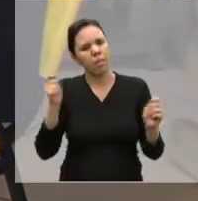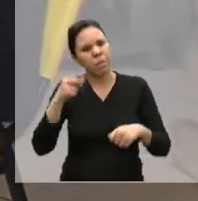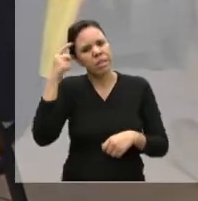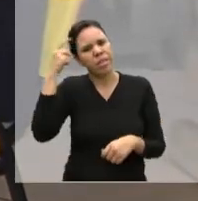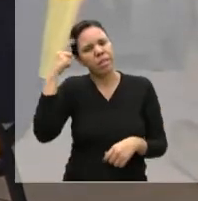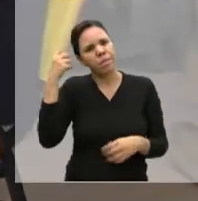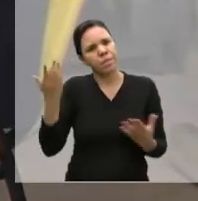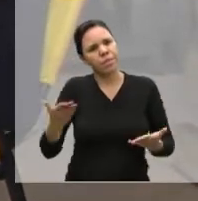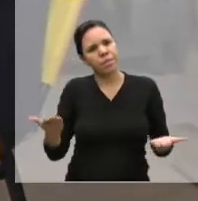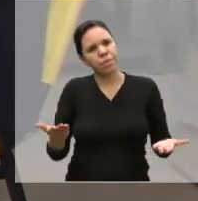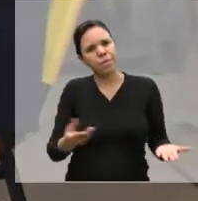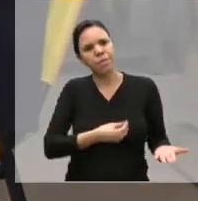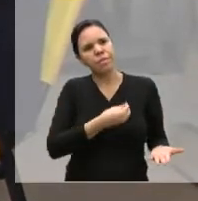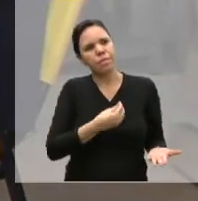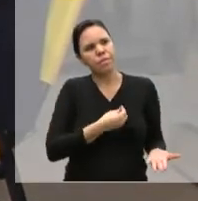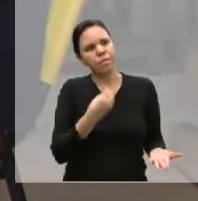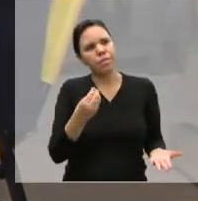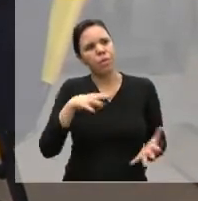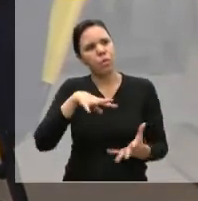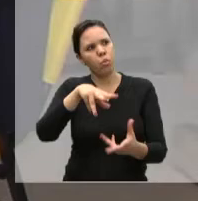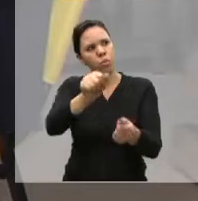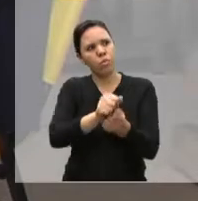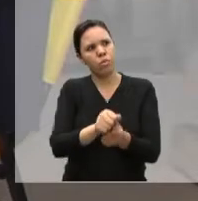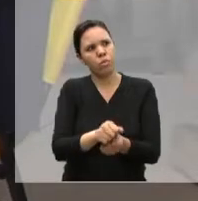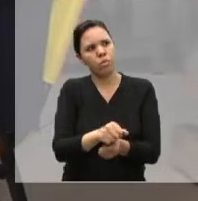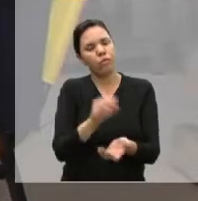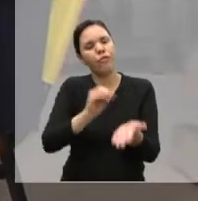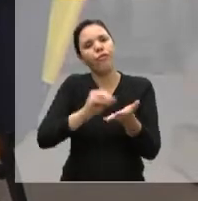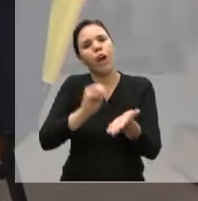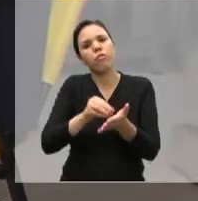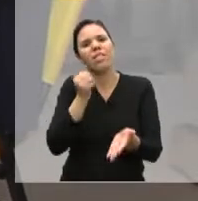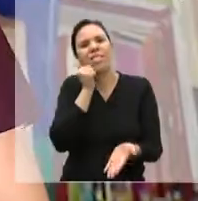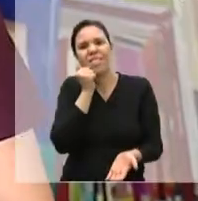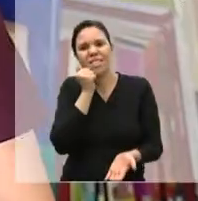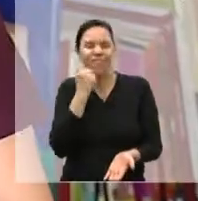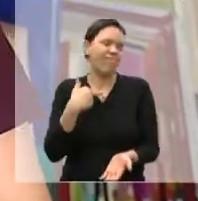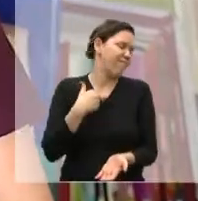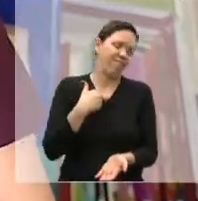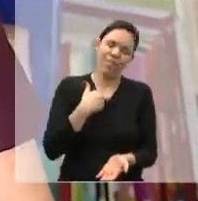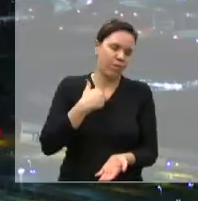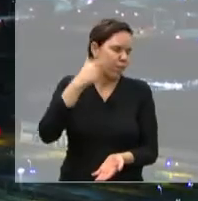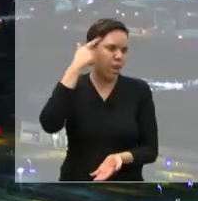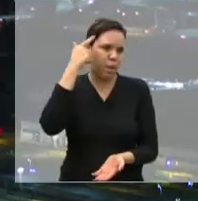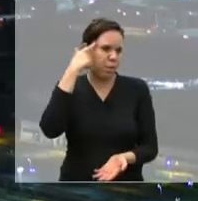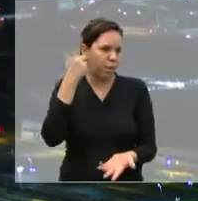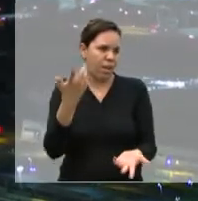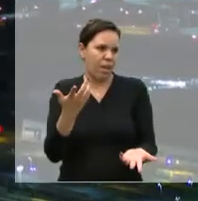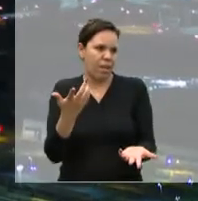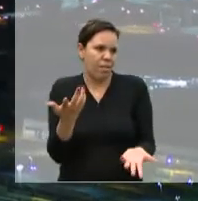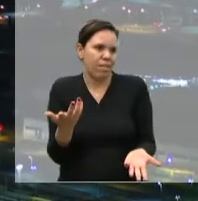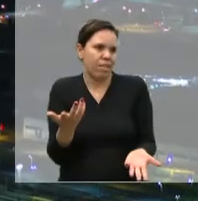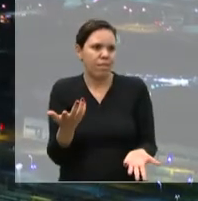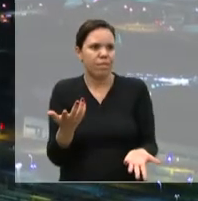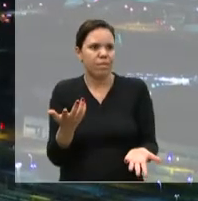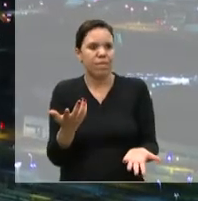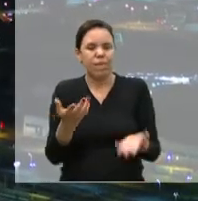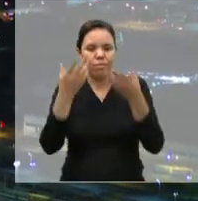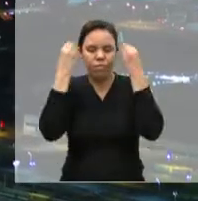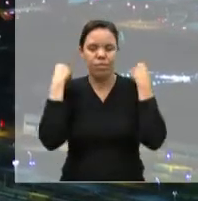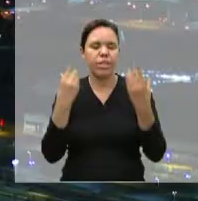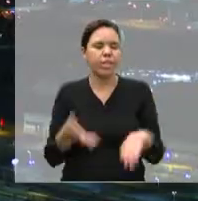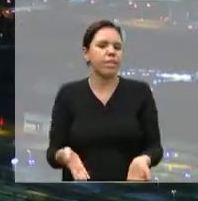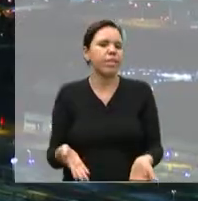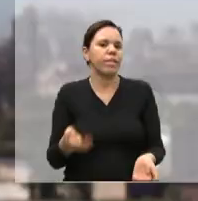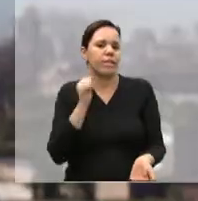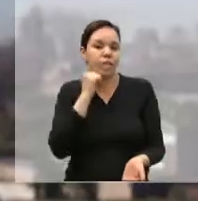ciência? Não, de maneira alguma. Tudo que está à nossa volta, esse prédio, para construir esse prédio, teve que ter um desenvolvimento